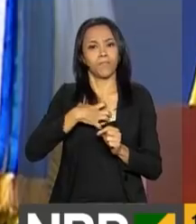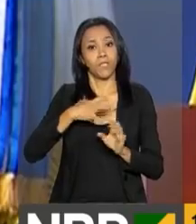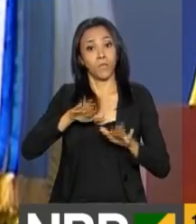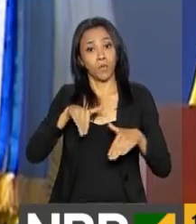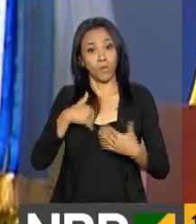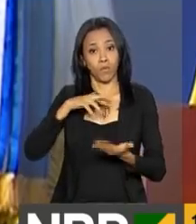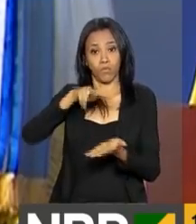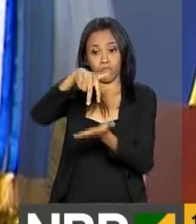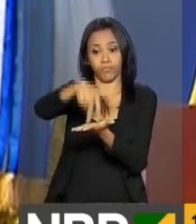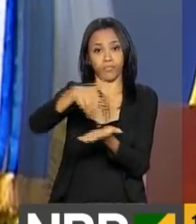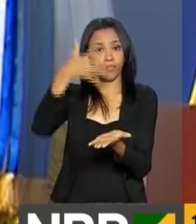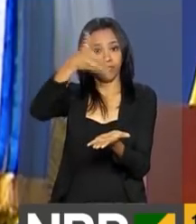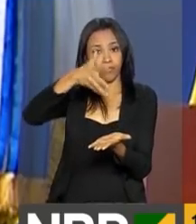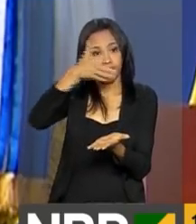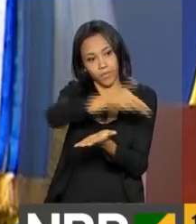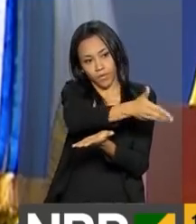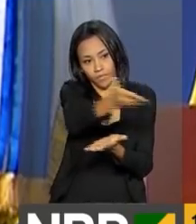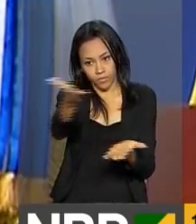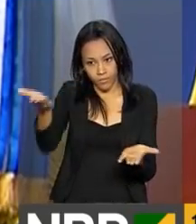oficiais generais.